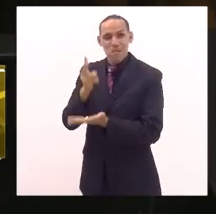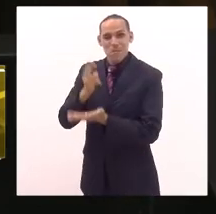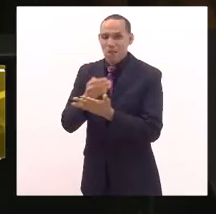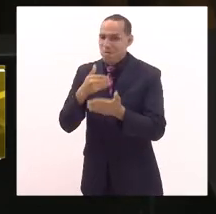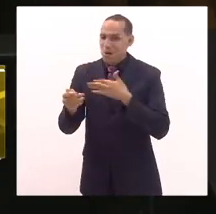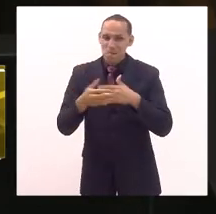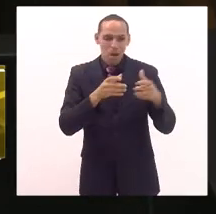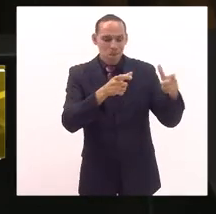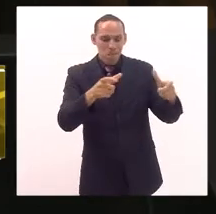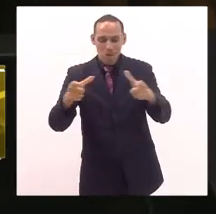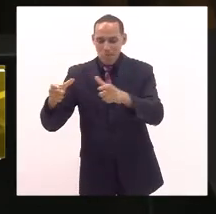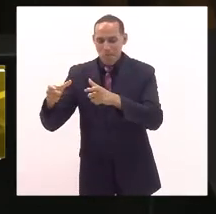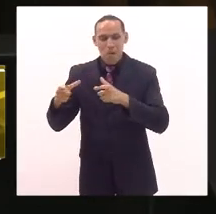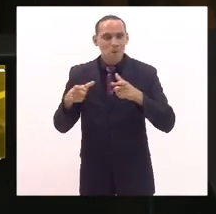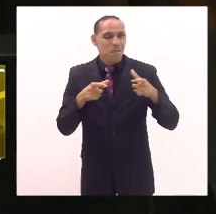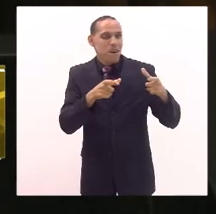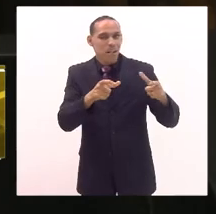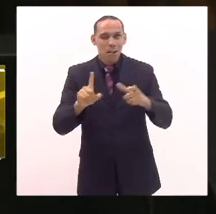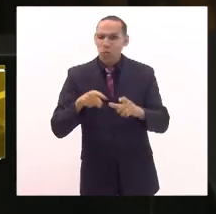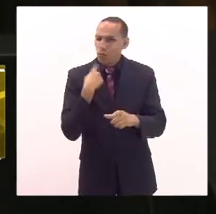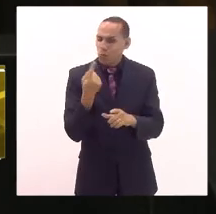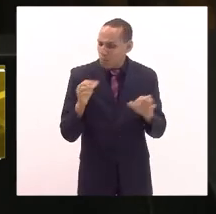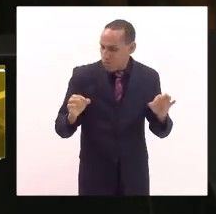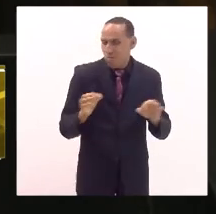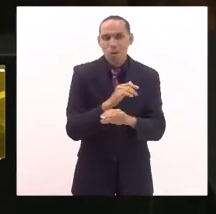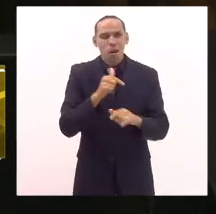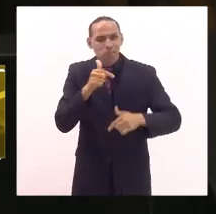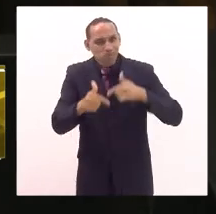que estejamos, e estamos prontos a atuar.